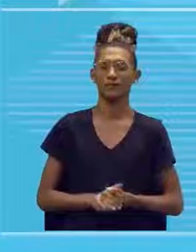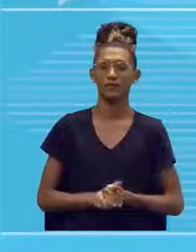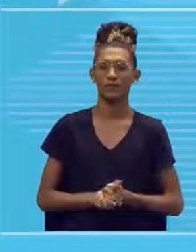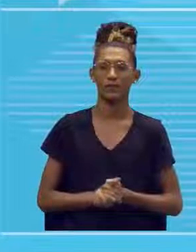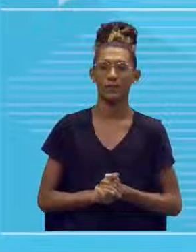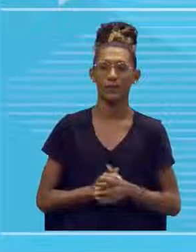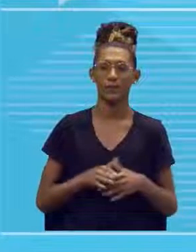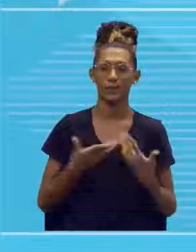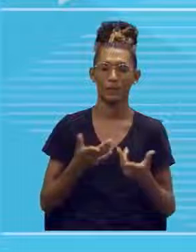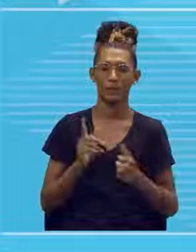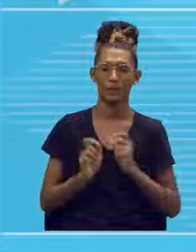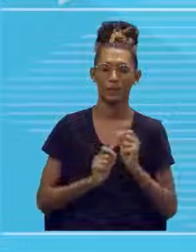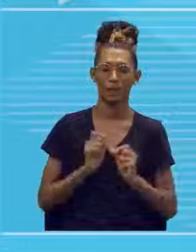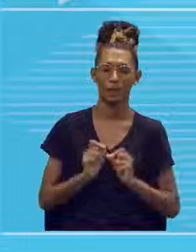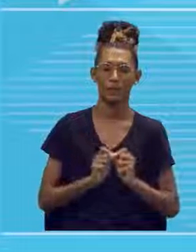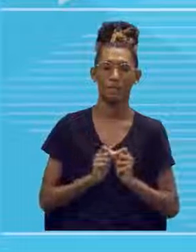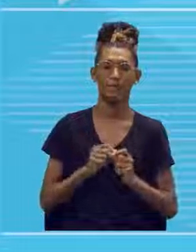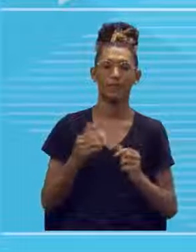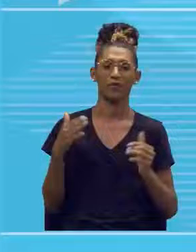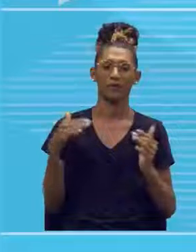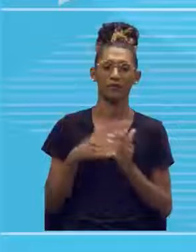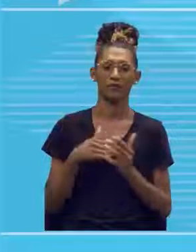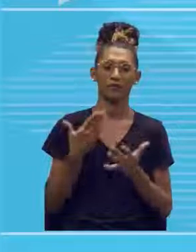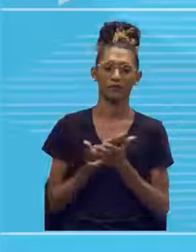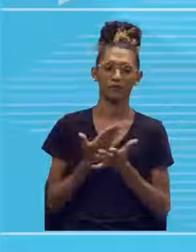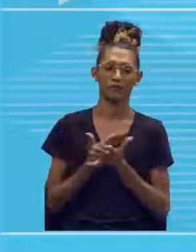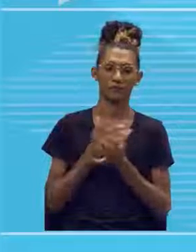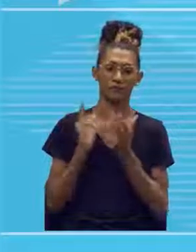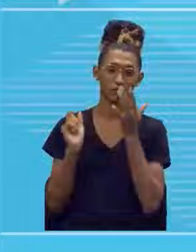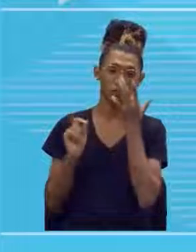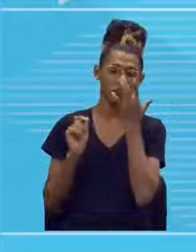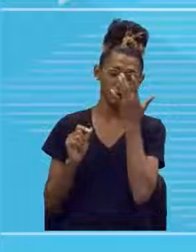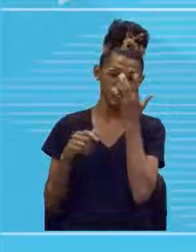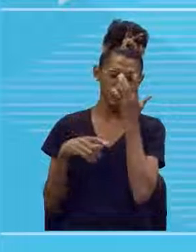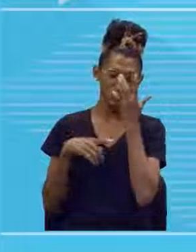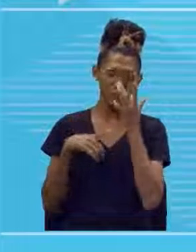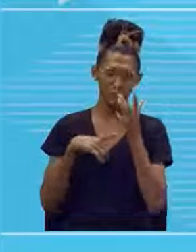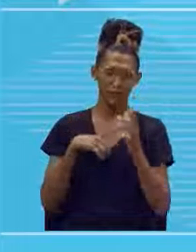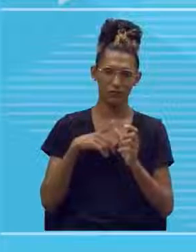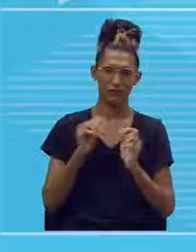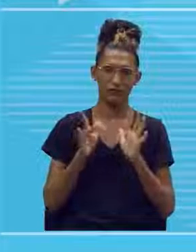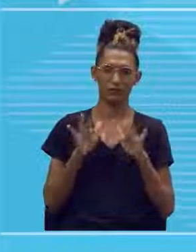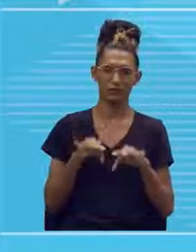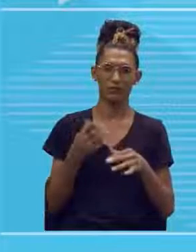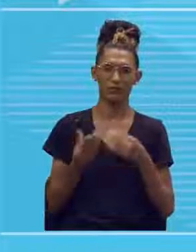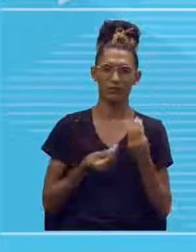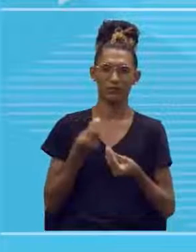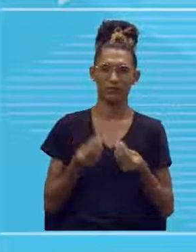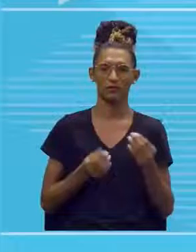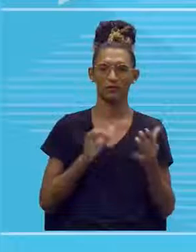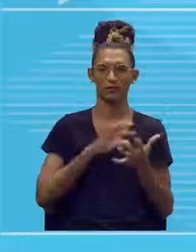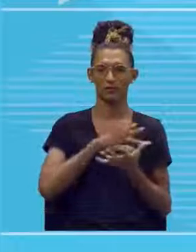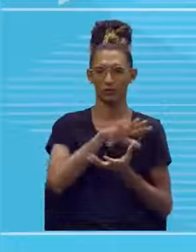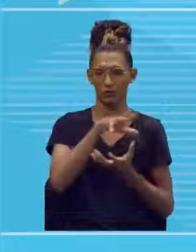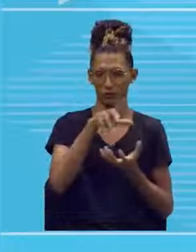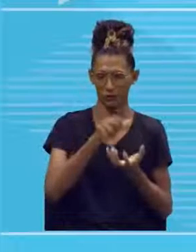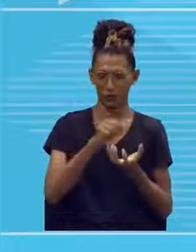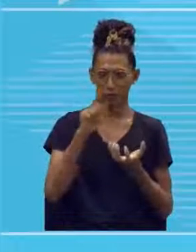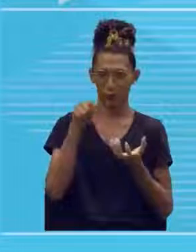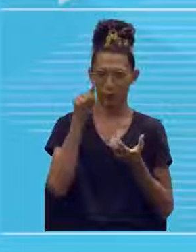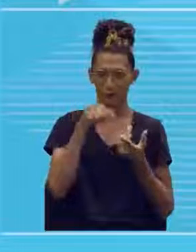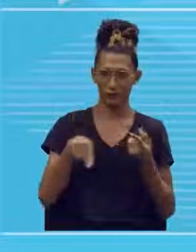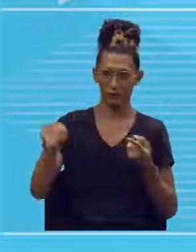olha só a nossa última aula agora a pouco a gente fechou falando galera até Redonda viu